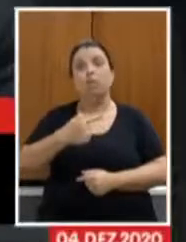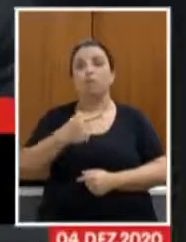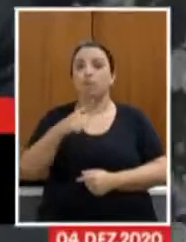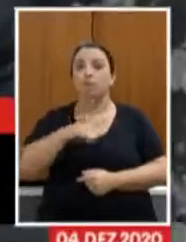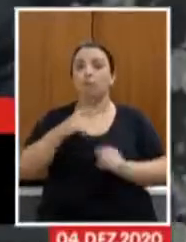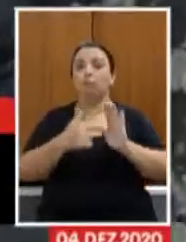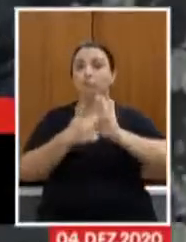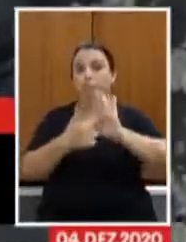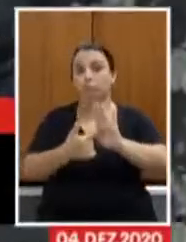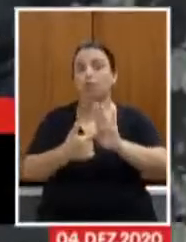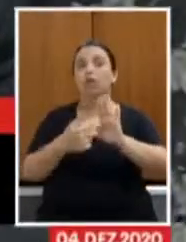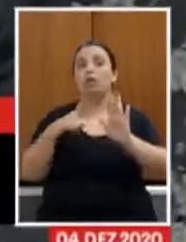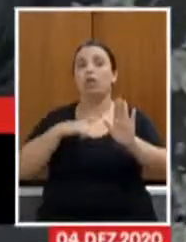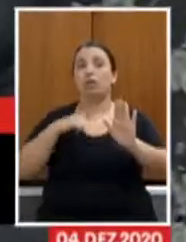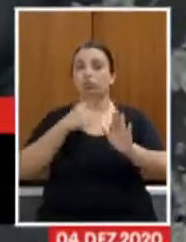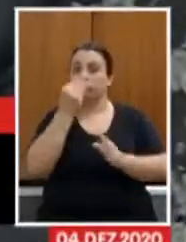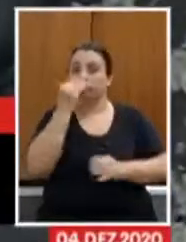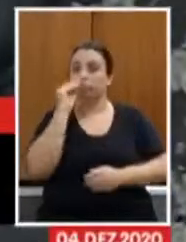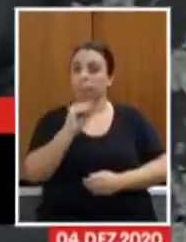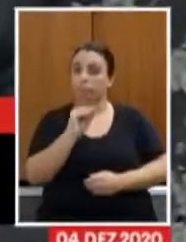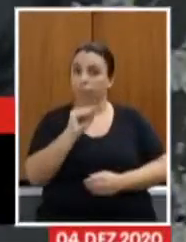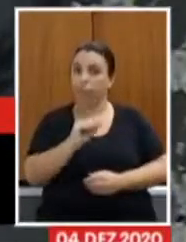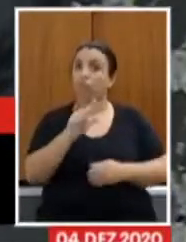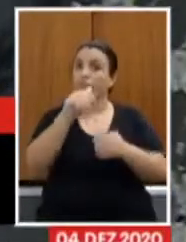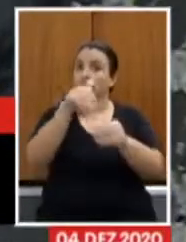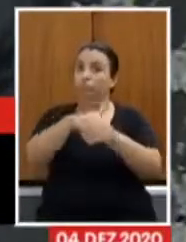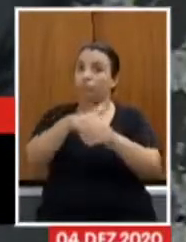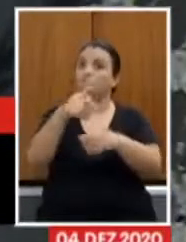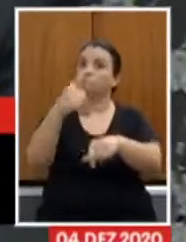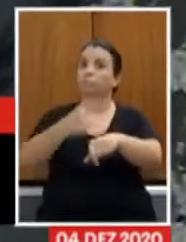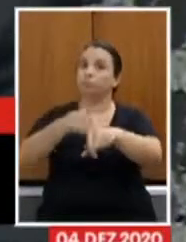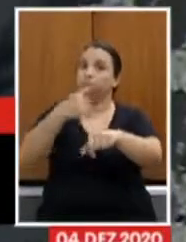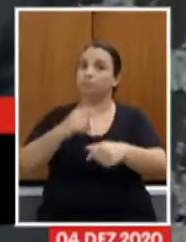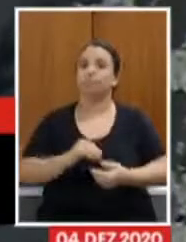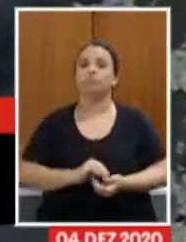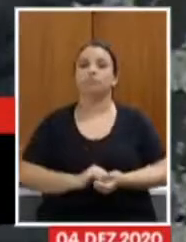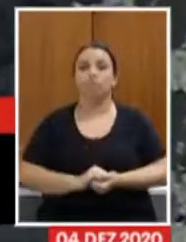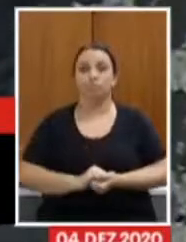tem o parecer pela rejeição. Em votação.